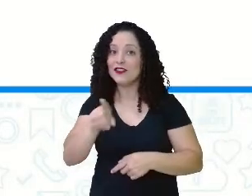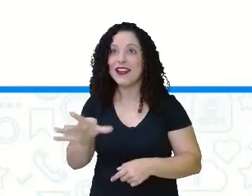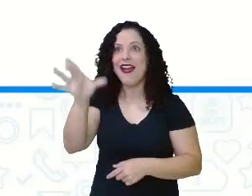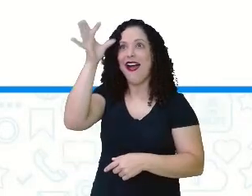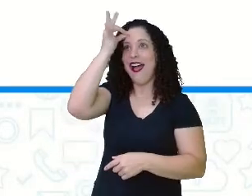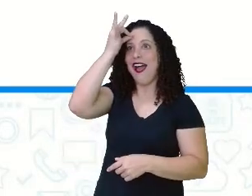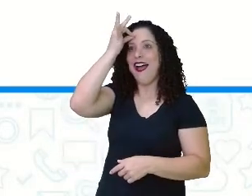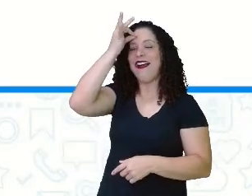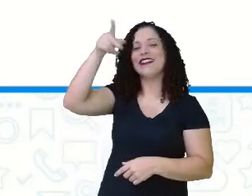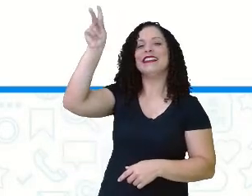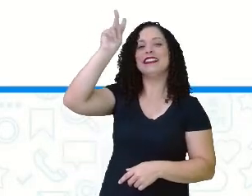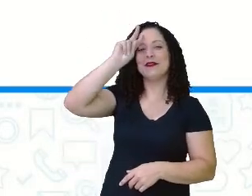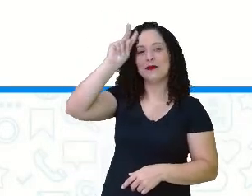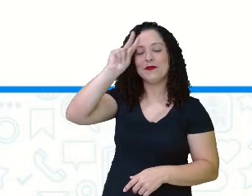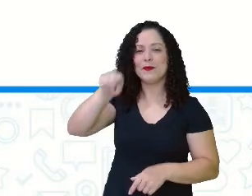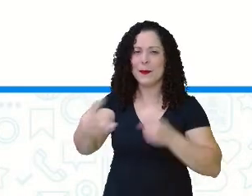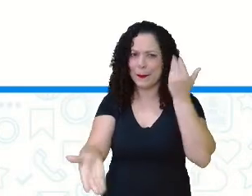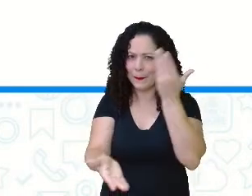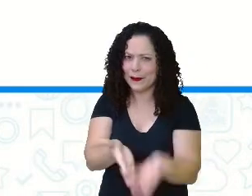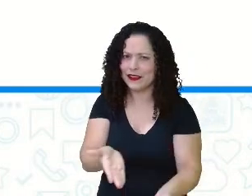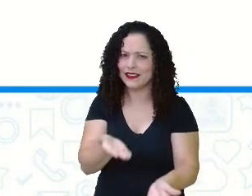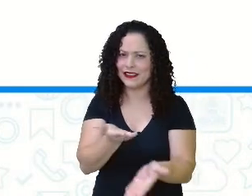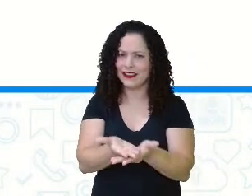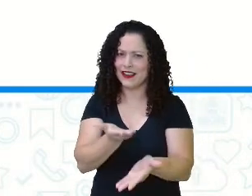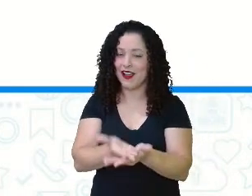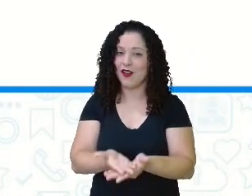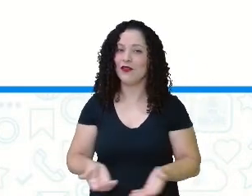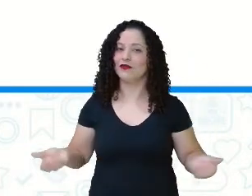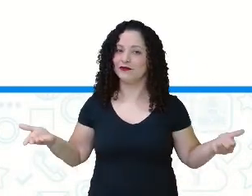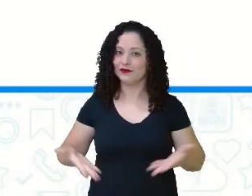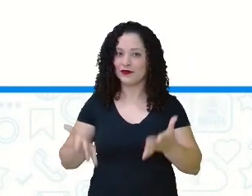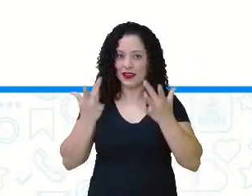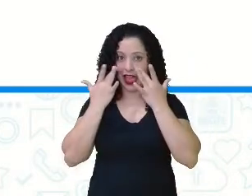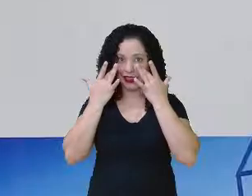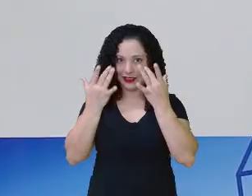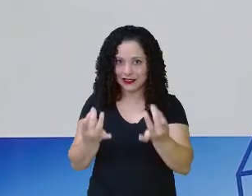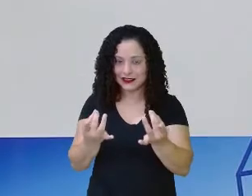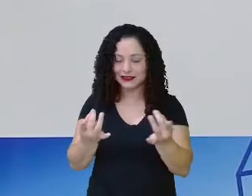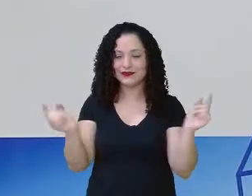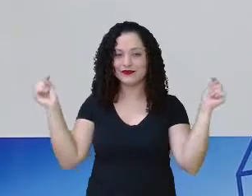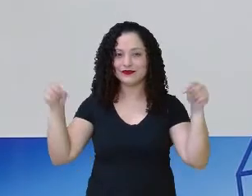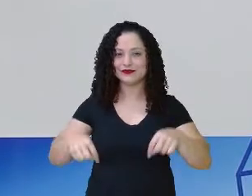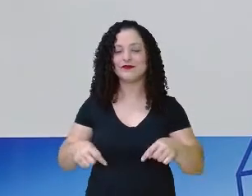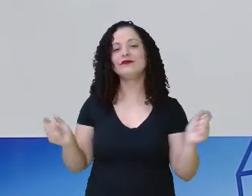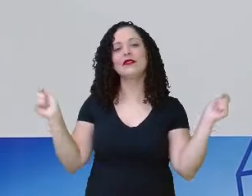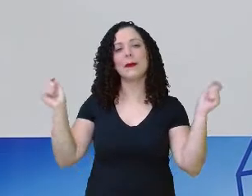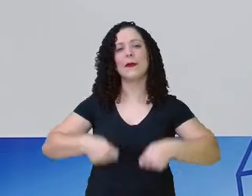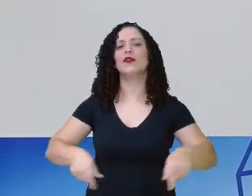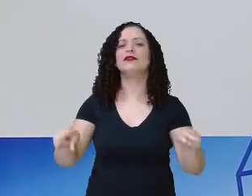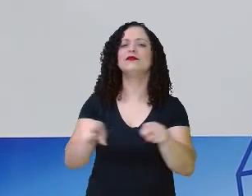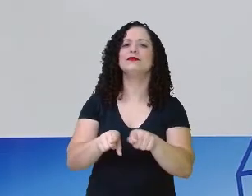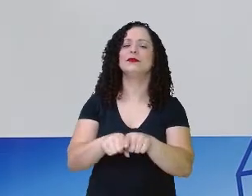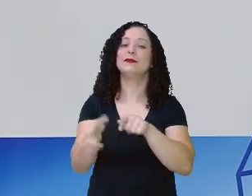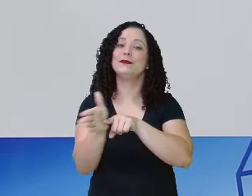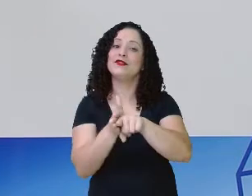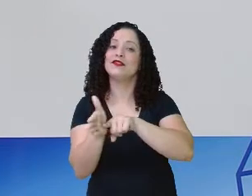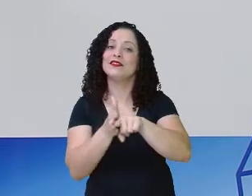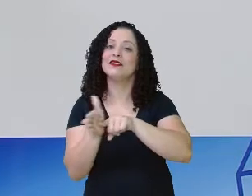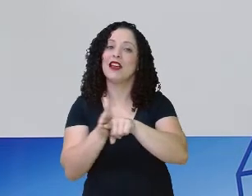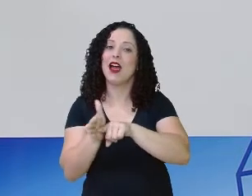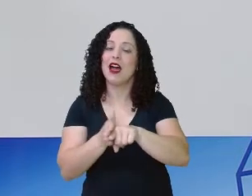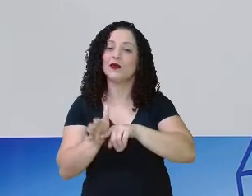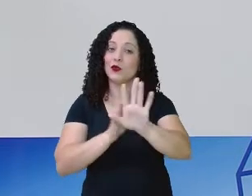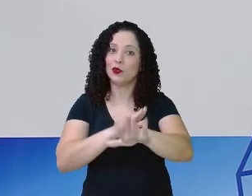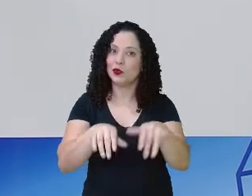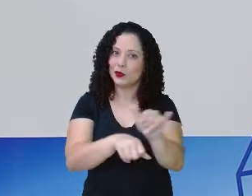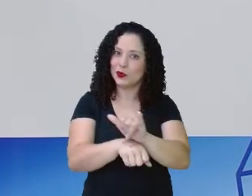você perdeu alguma aula sobre conto, além de ficar atento à nossa aula, você pode assistir às aulas já gravadas lá dispostas no YouTube